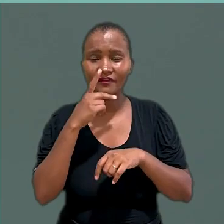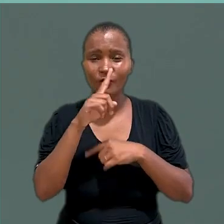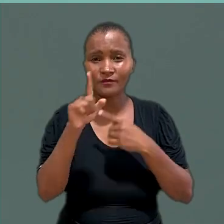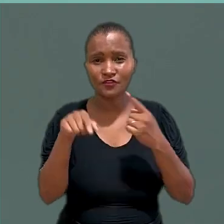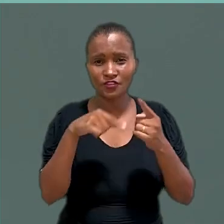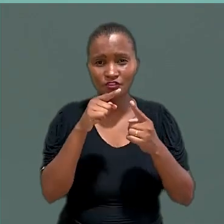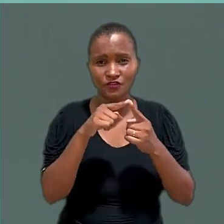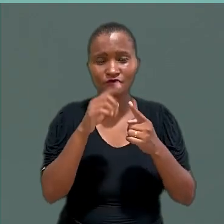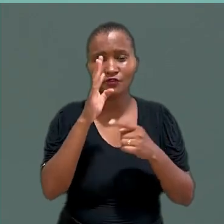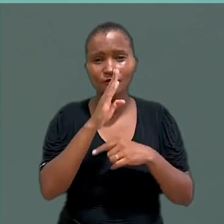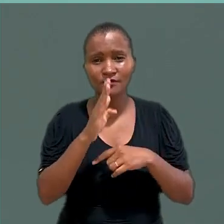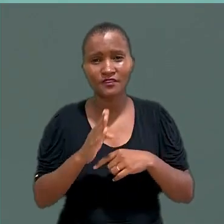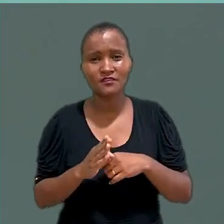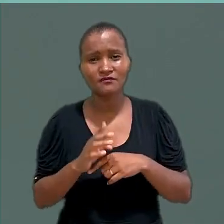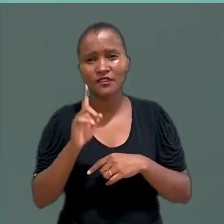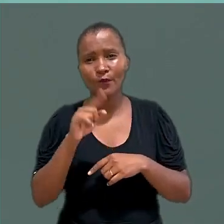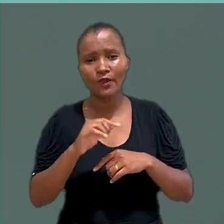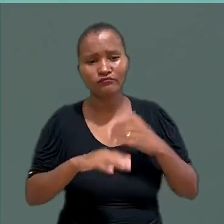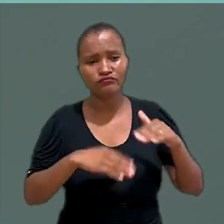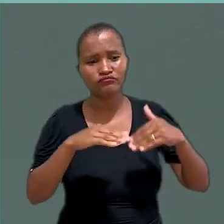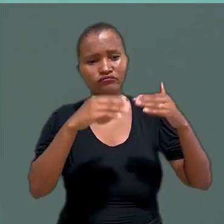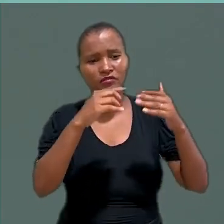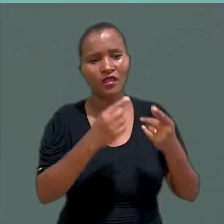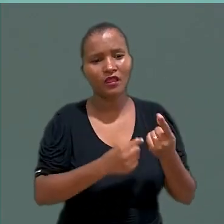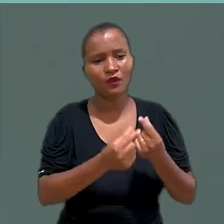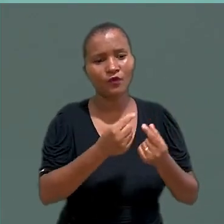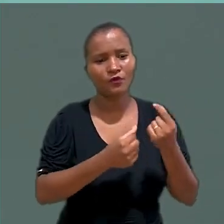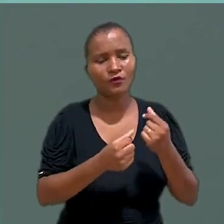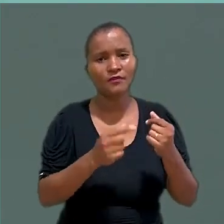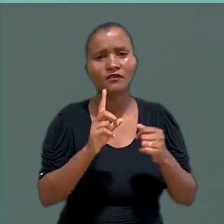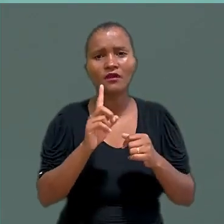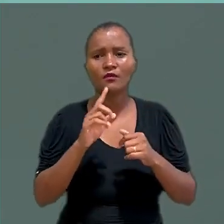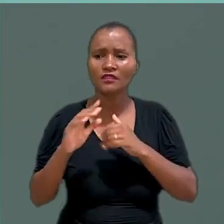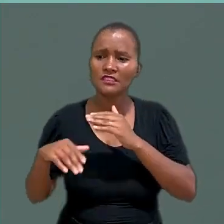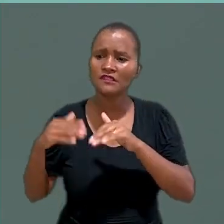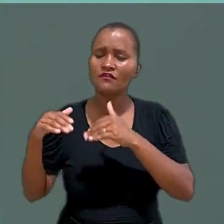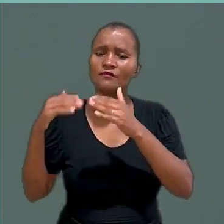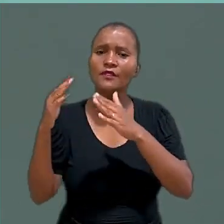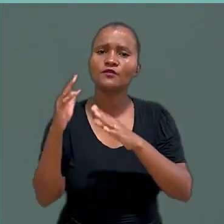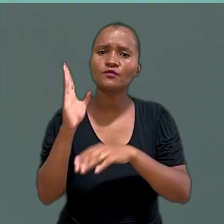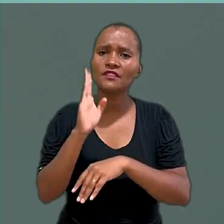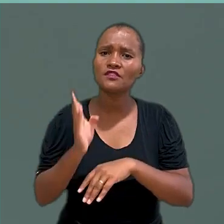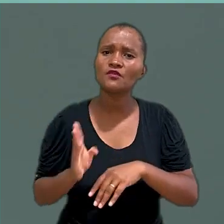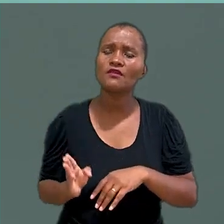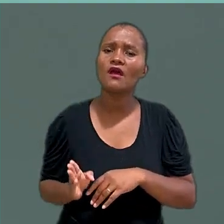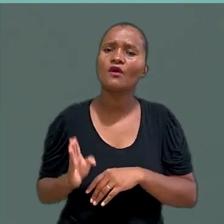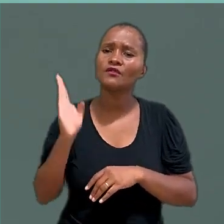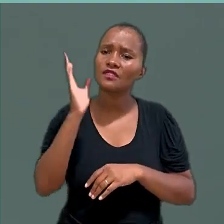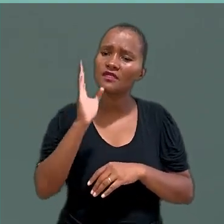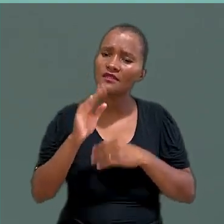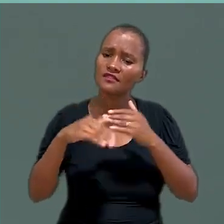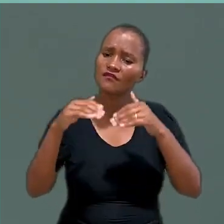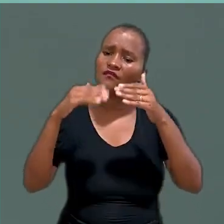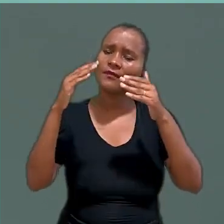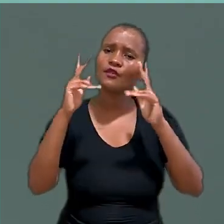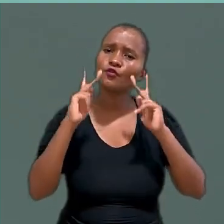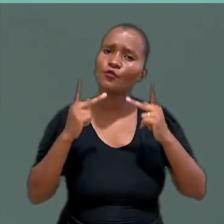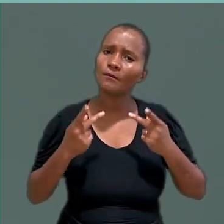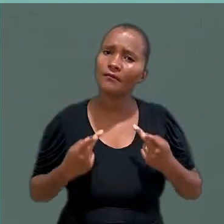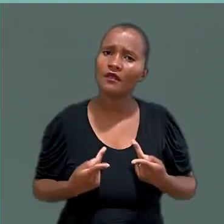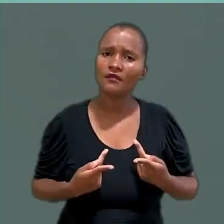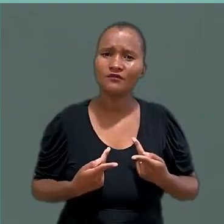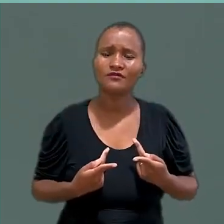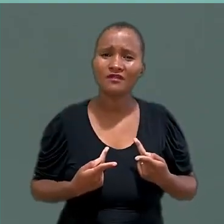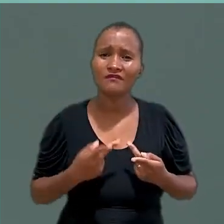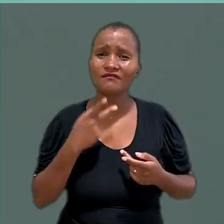um objetivo da nossa República, não o crescimento econômico, mas fala em desenvolvimento nacional, que significa dizer desenvolvimento